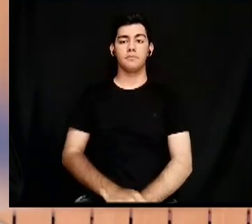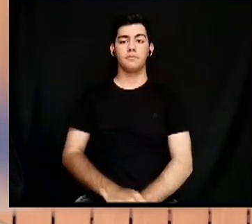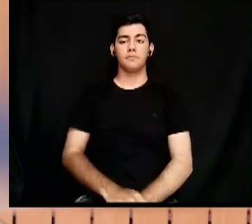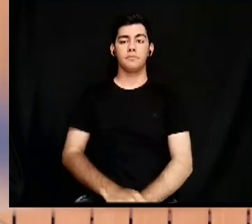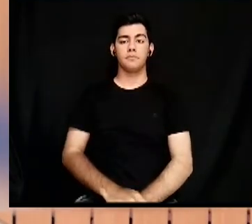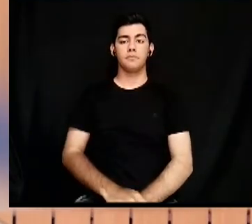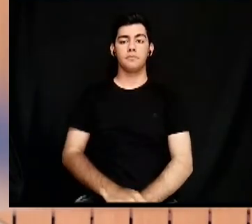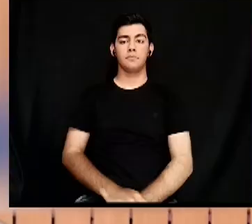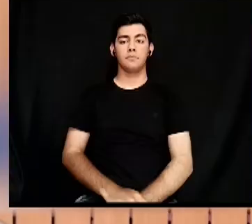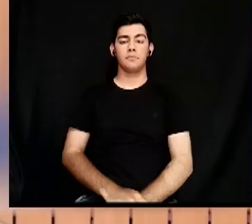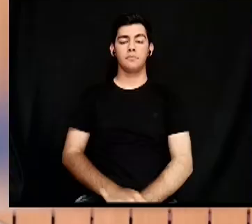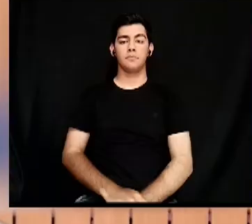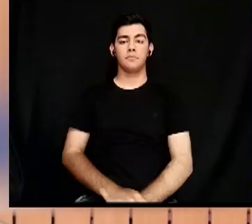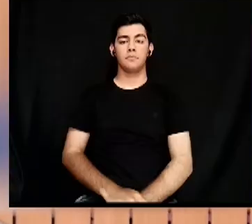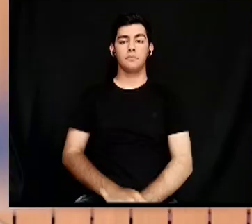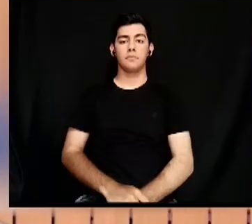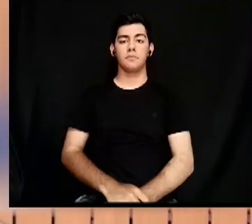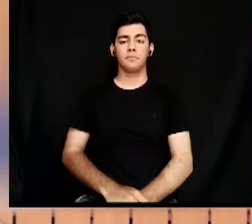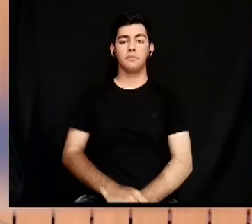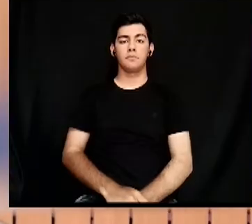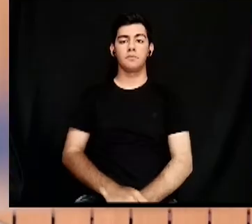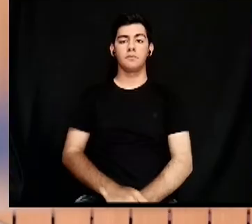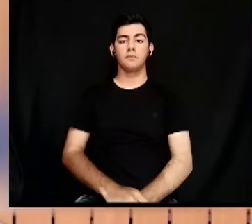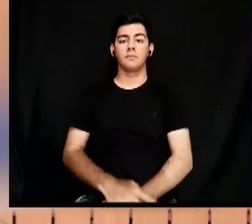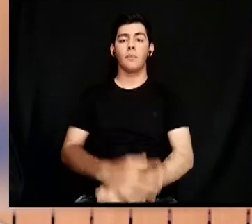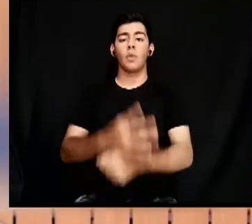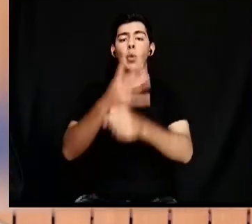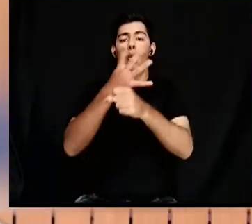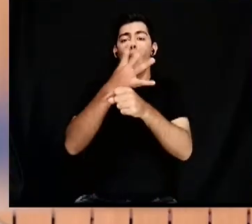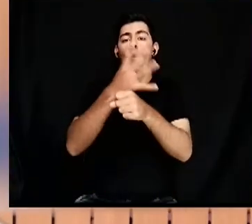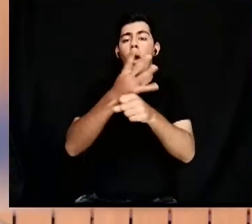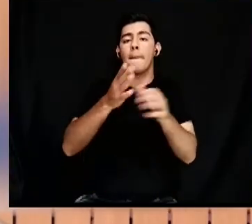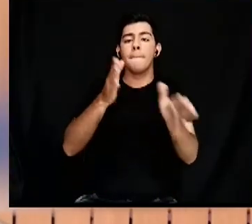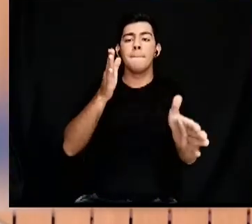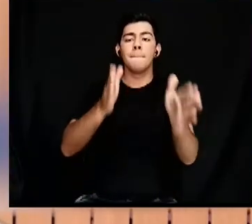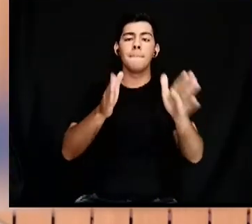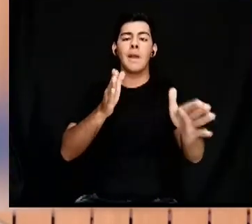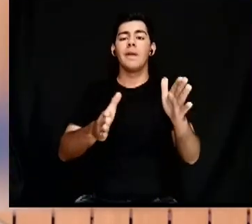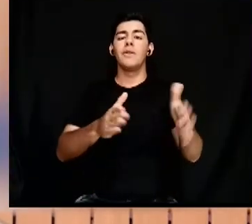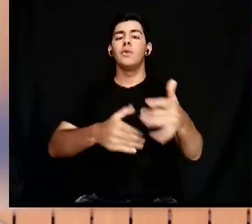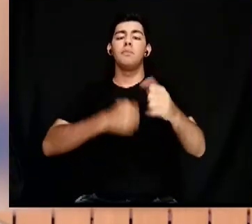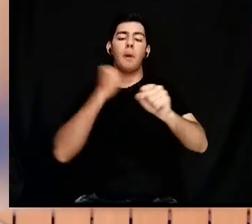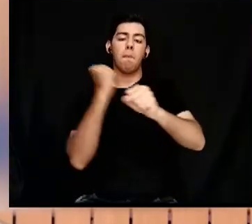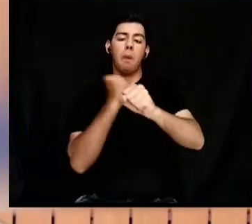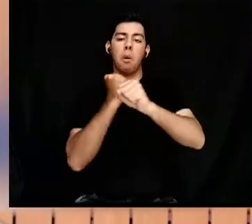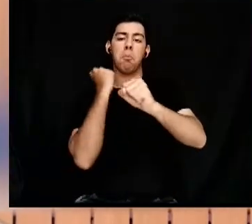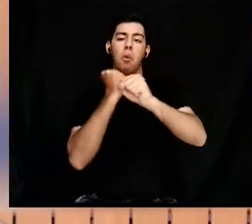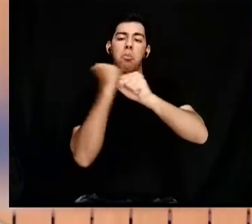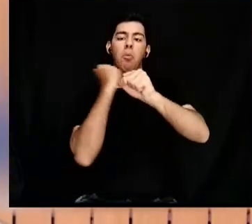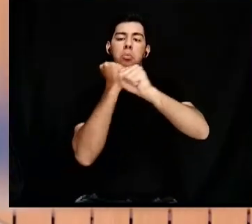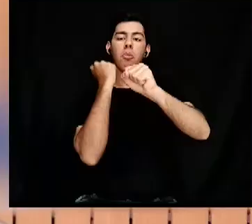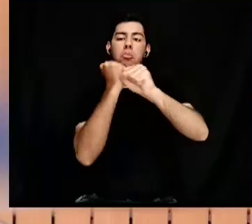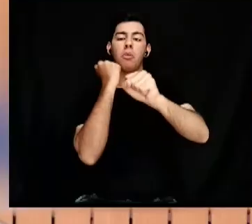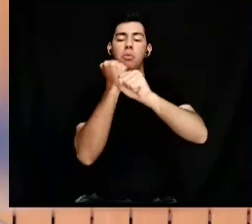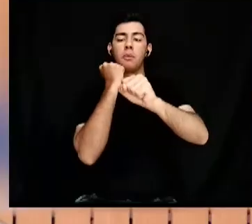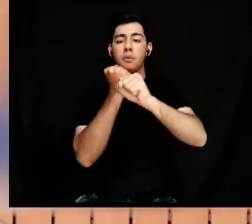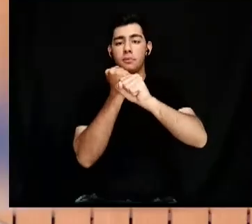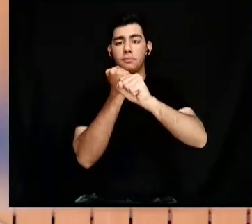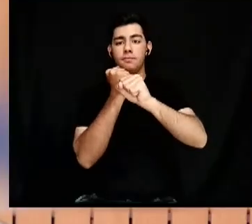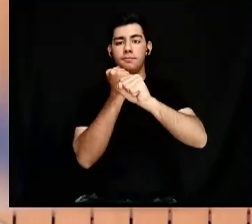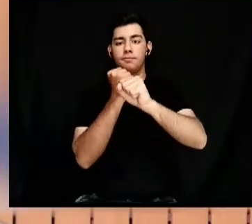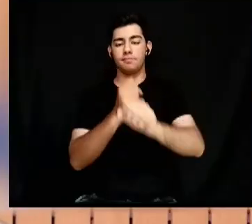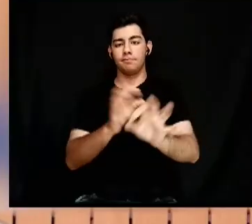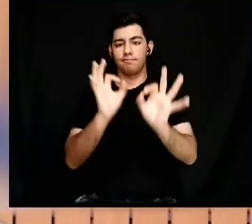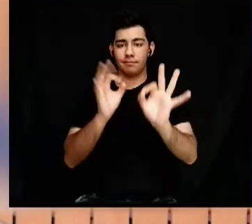prazo para que a obra aconteça. Na verdade, ao definir, ele